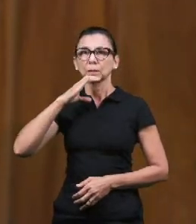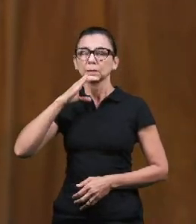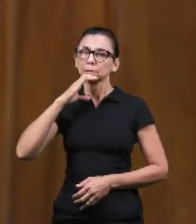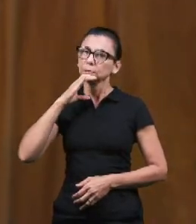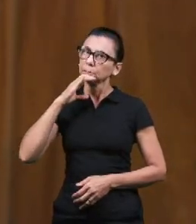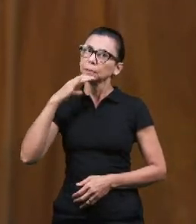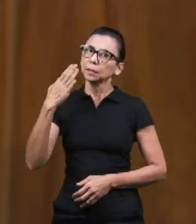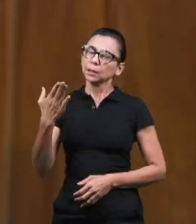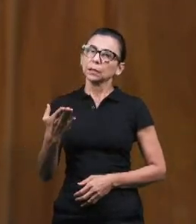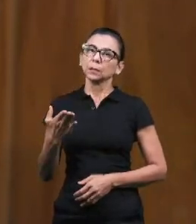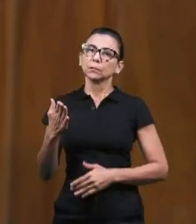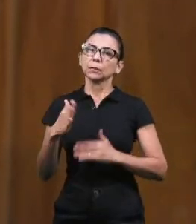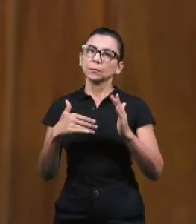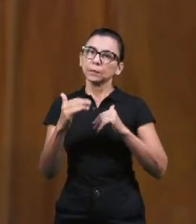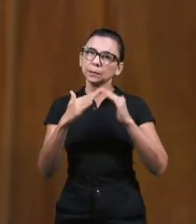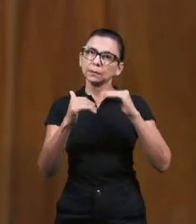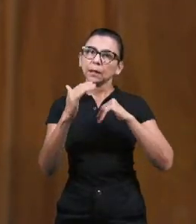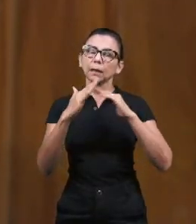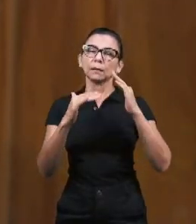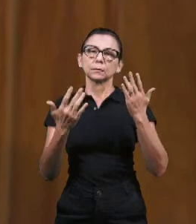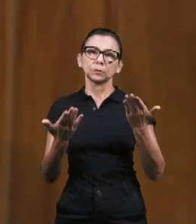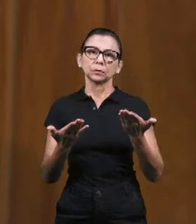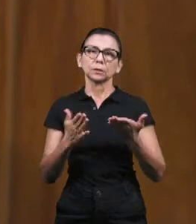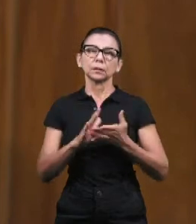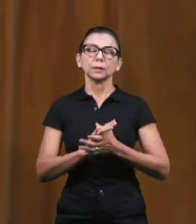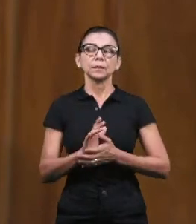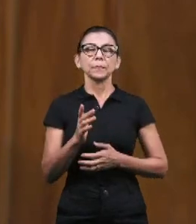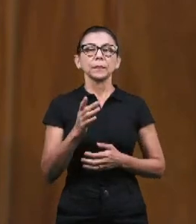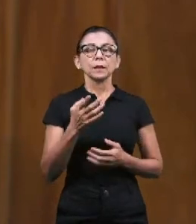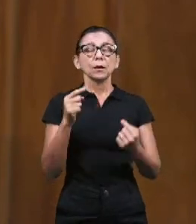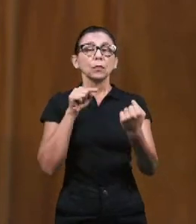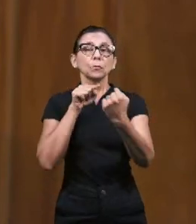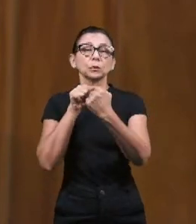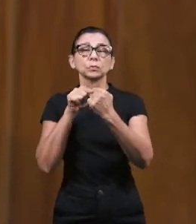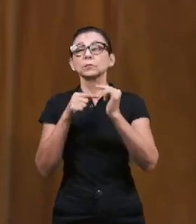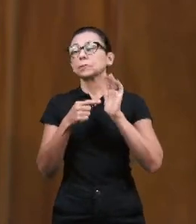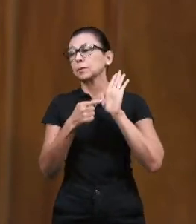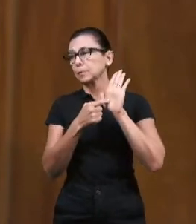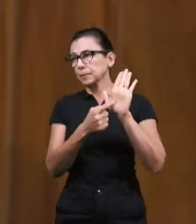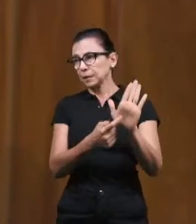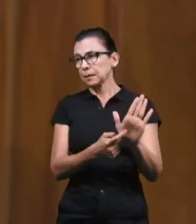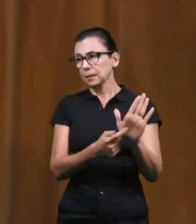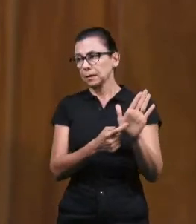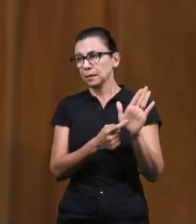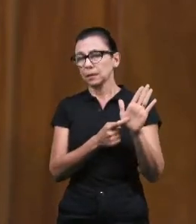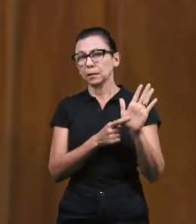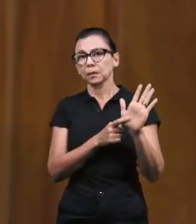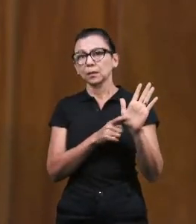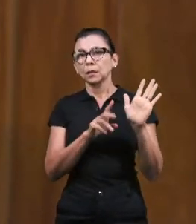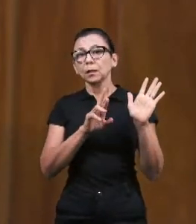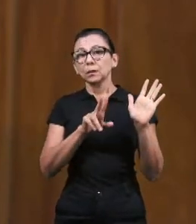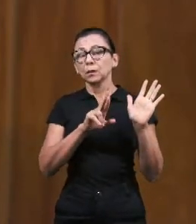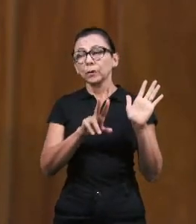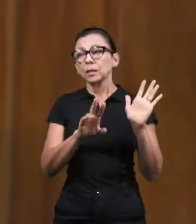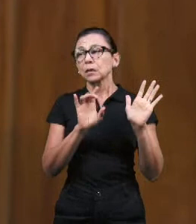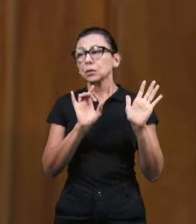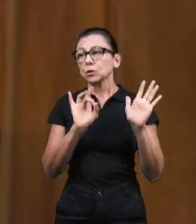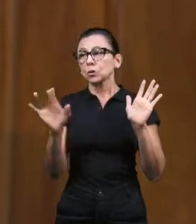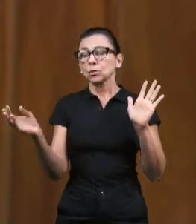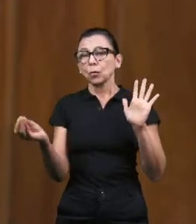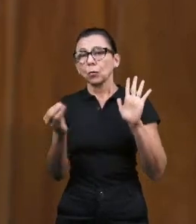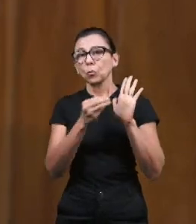fazendo, porque o objetivo, inclusive, pastor Marcelo, é nós apresentarmos não só o conteúdo da mensagem confirmado pelo Espírito Santo através